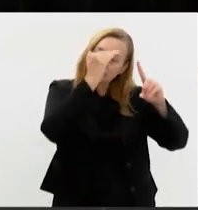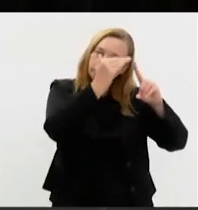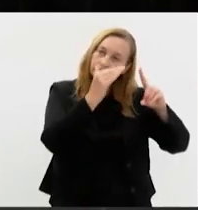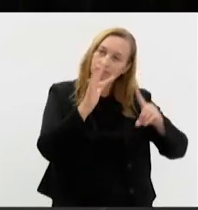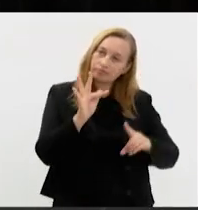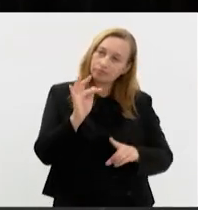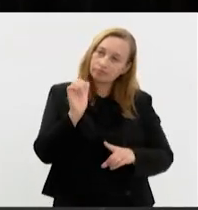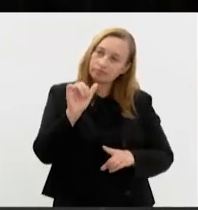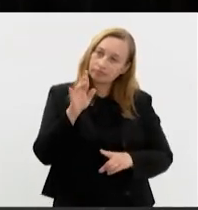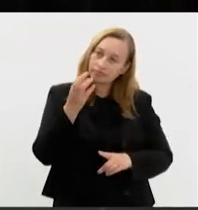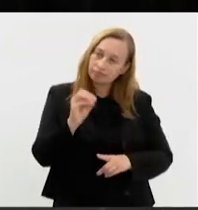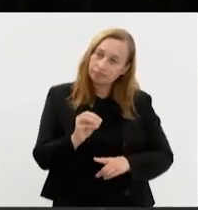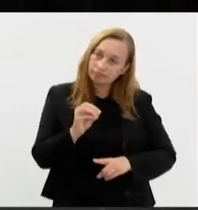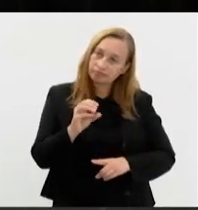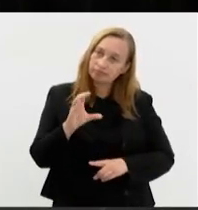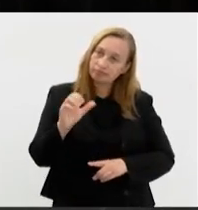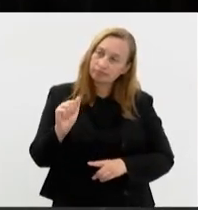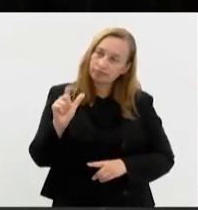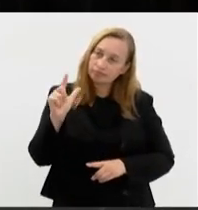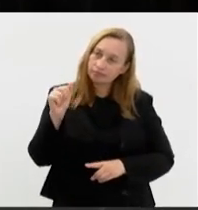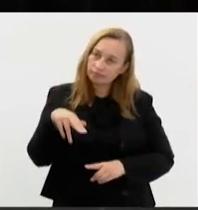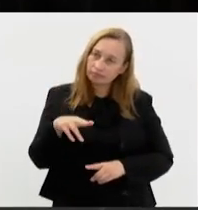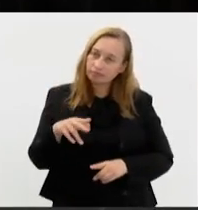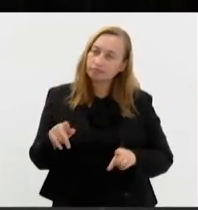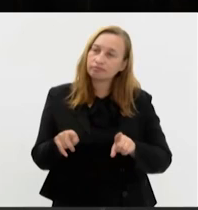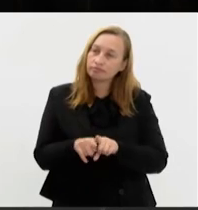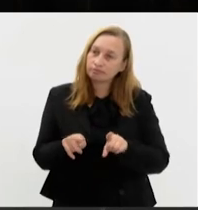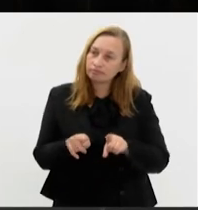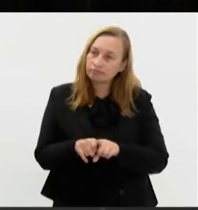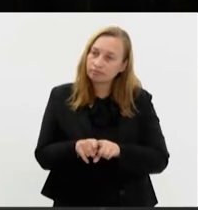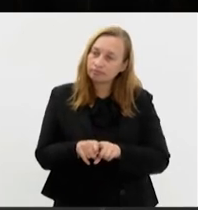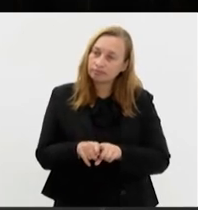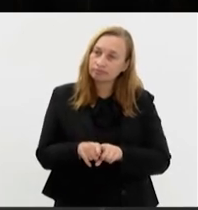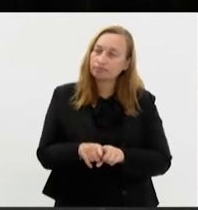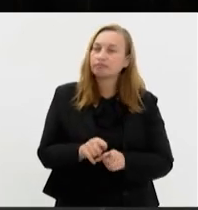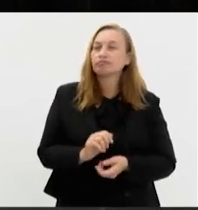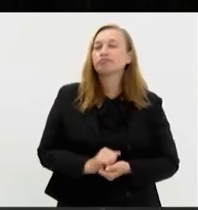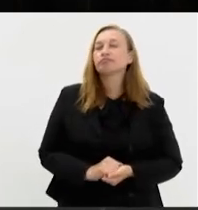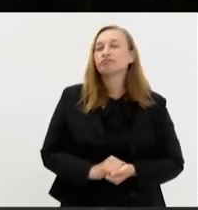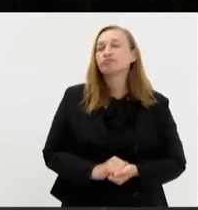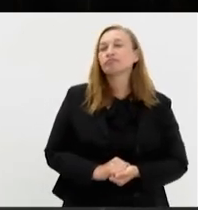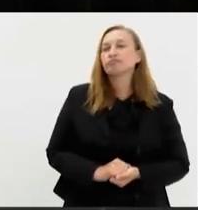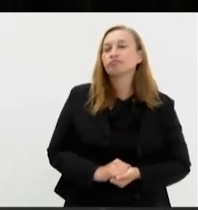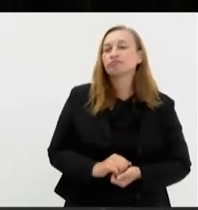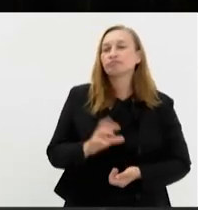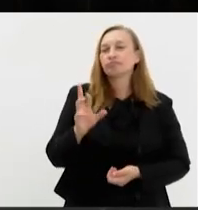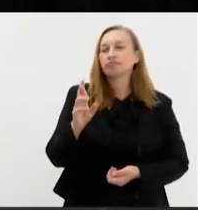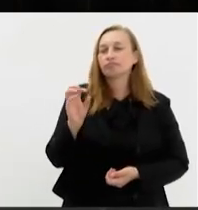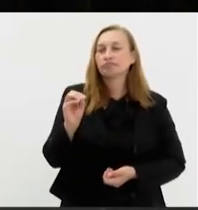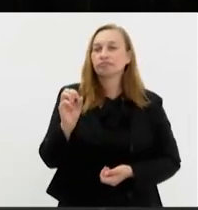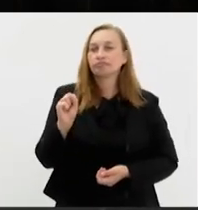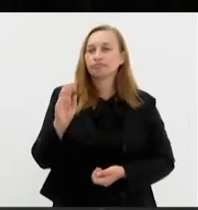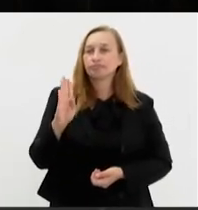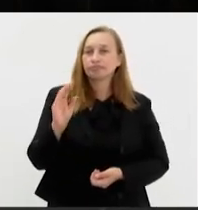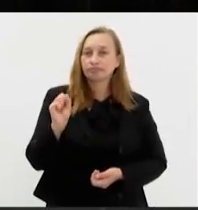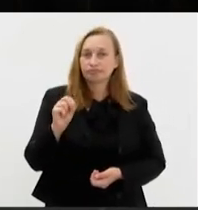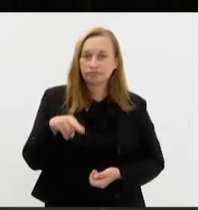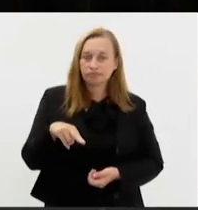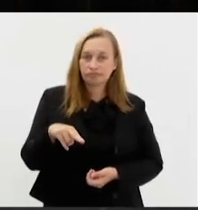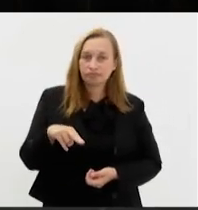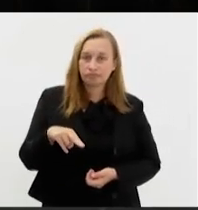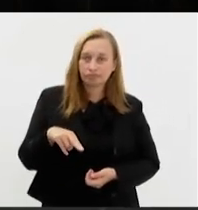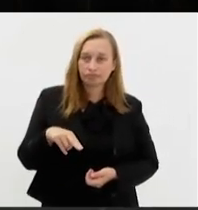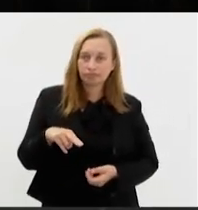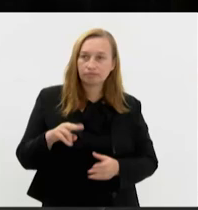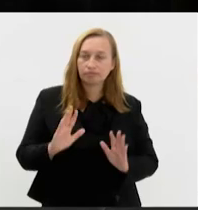alante Tonelli Saúdo duplamente alante Tonelli junto com Robson Marciel pelo pela realização